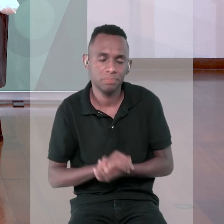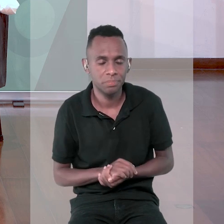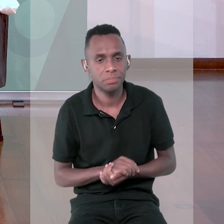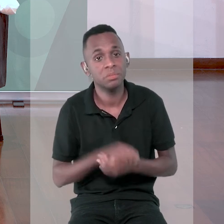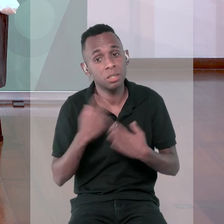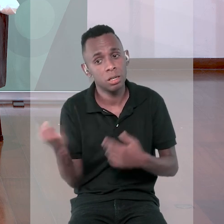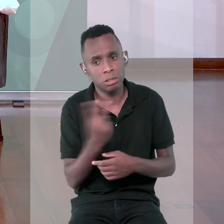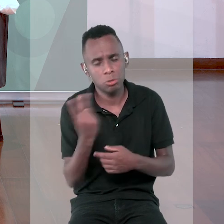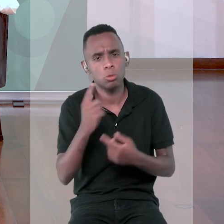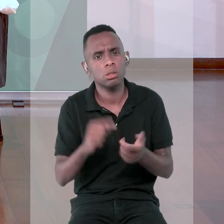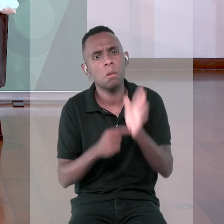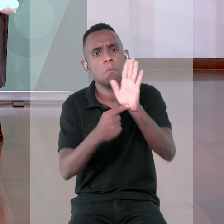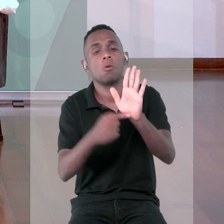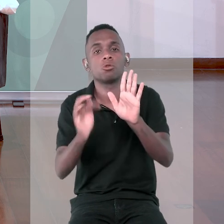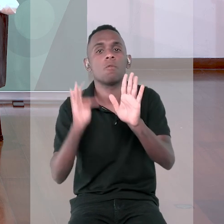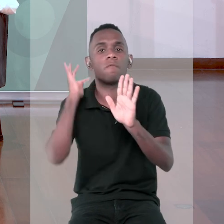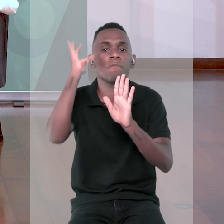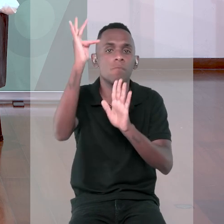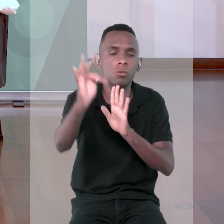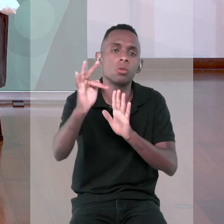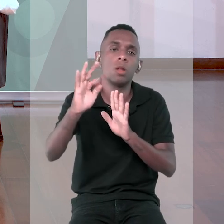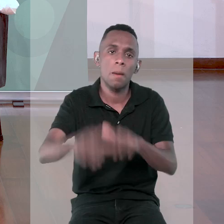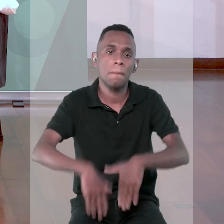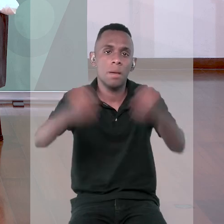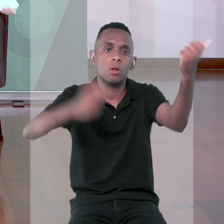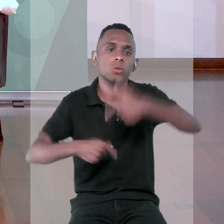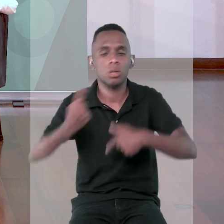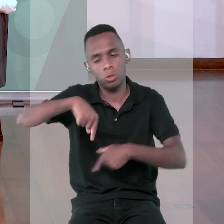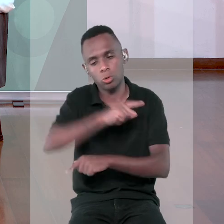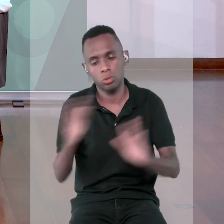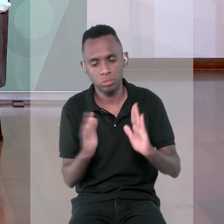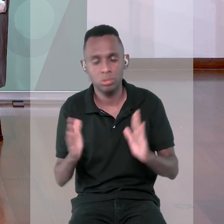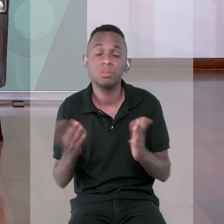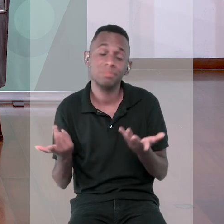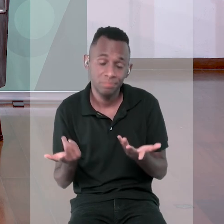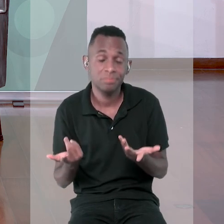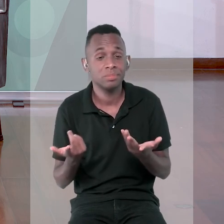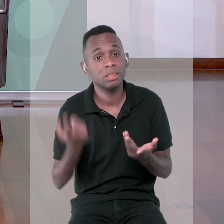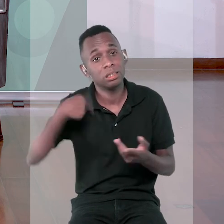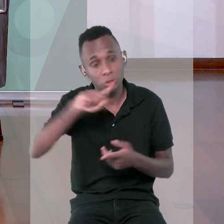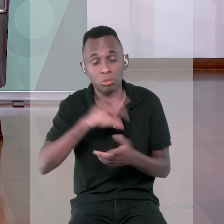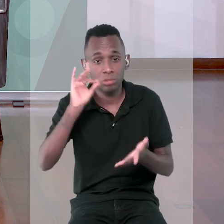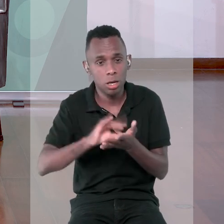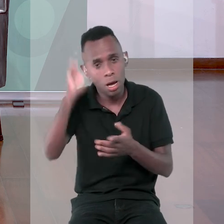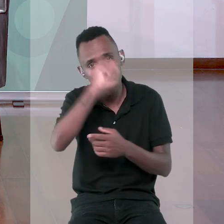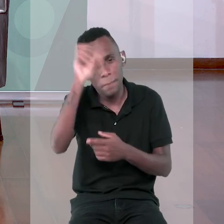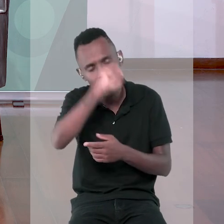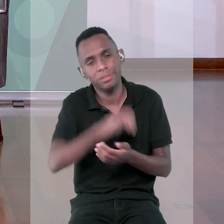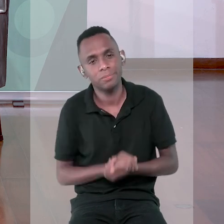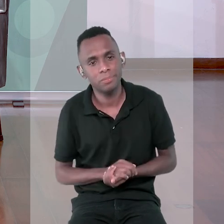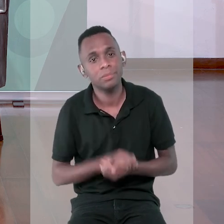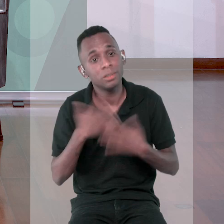pareça. Elas apontam para um futuro que eu acho que é até melhor do que esse que a gente está construindo agora, né? Para a gente, de fato, aprender. E é